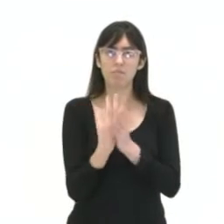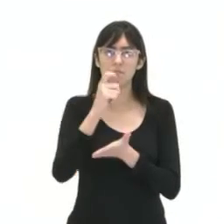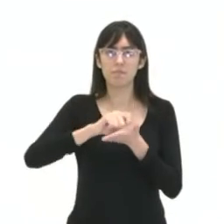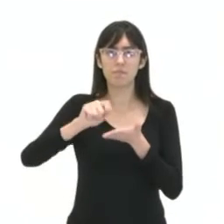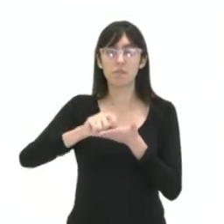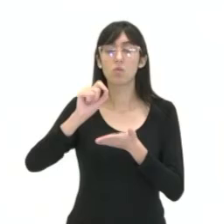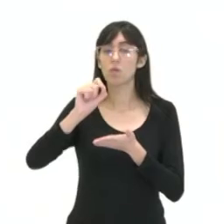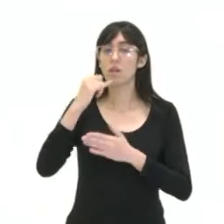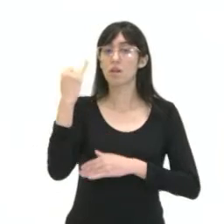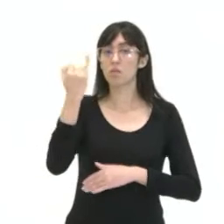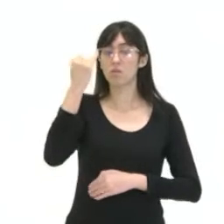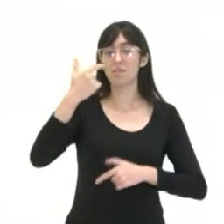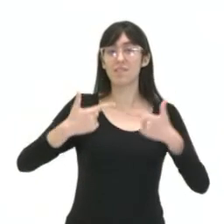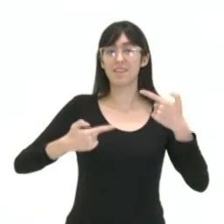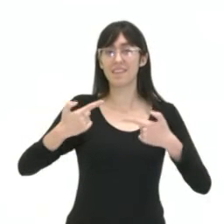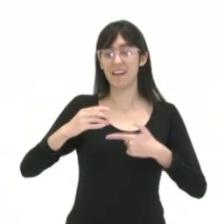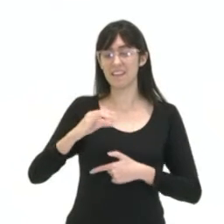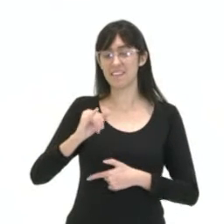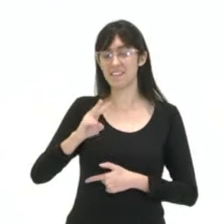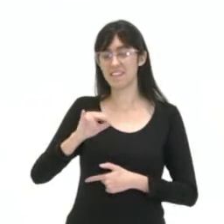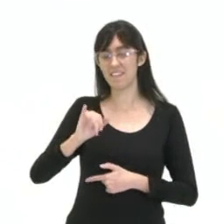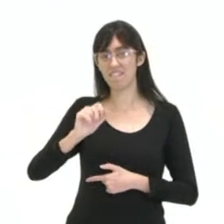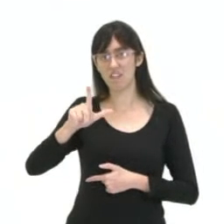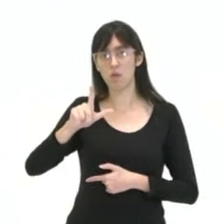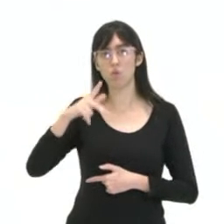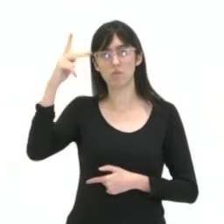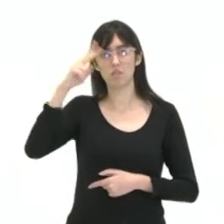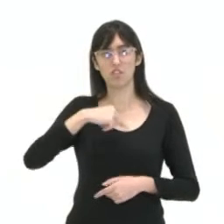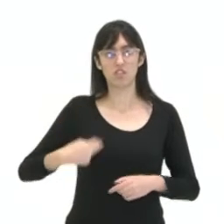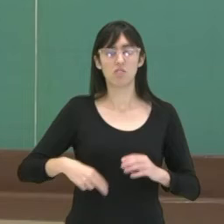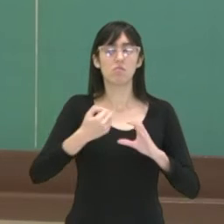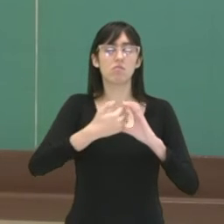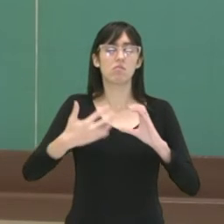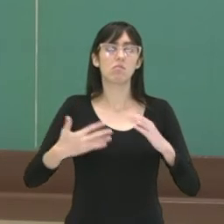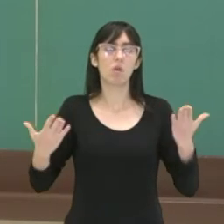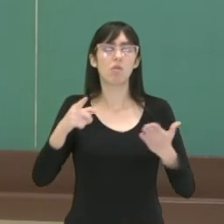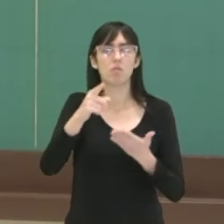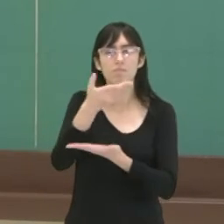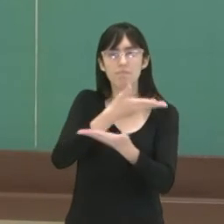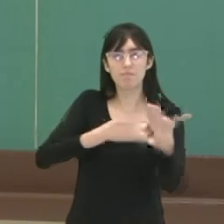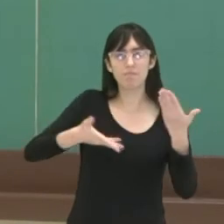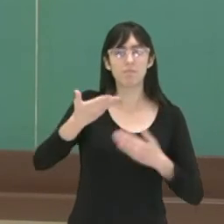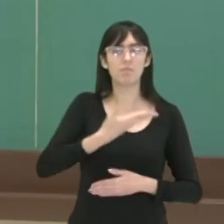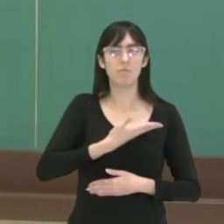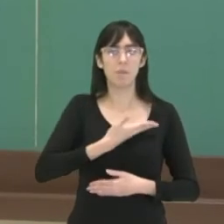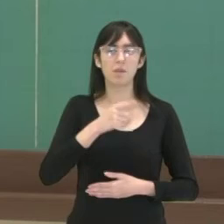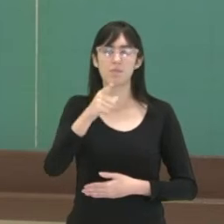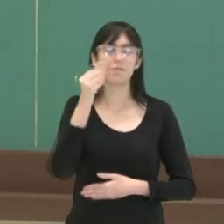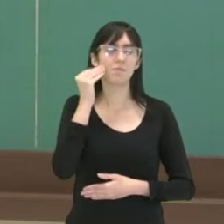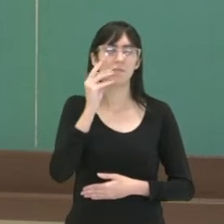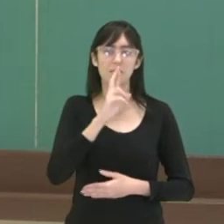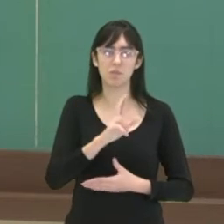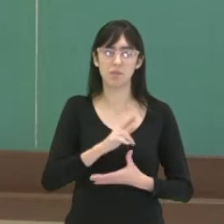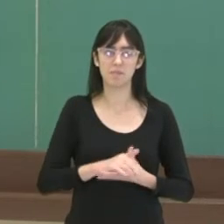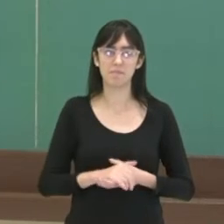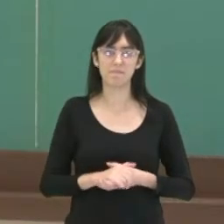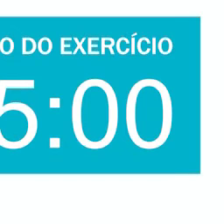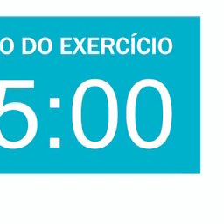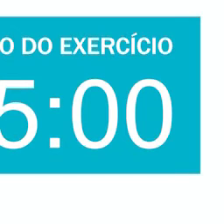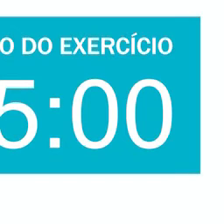da Guerra Civil da China e as características. Mostre para os seus colegas durante a aula e agora é com vocês.